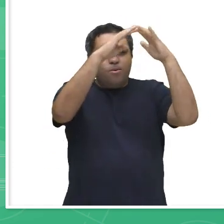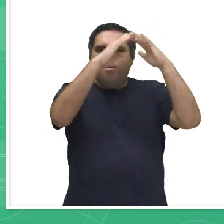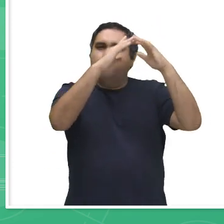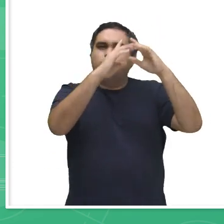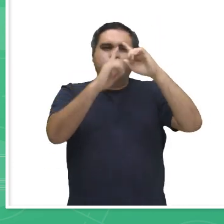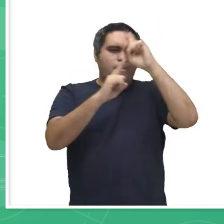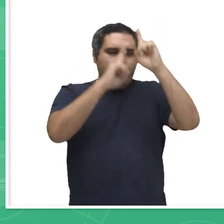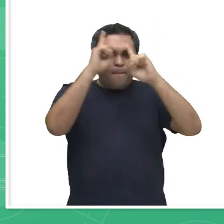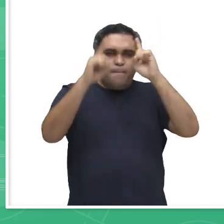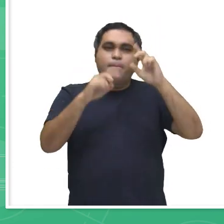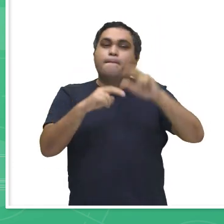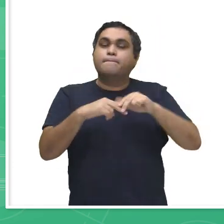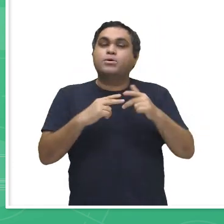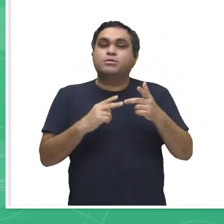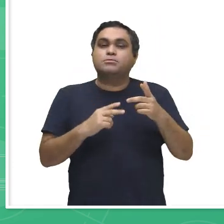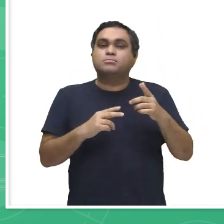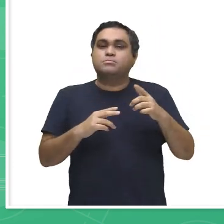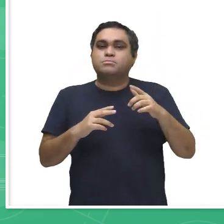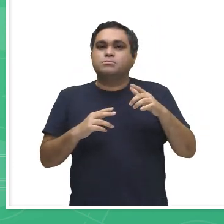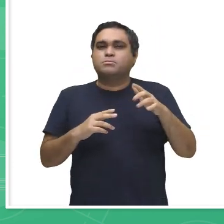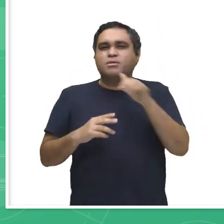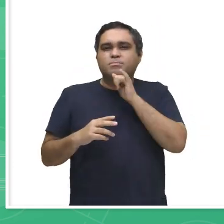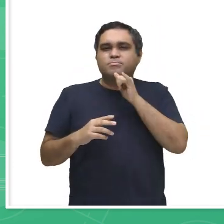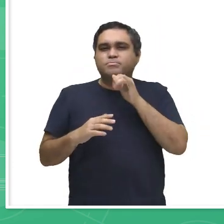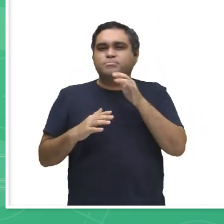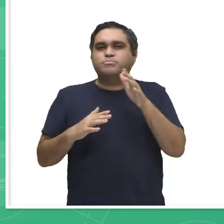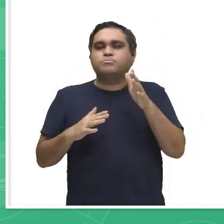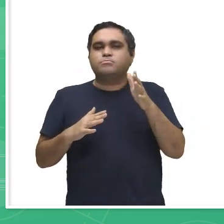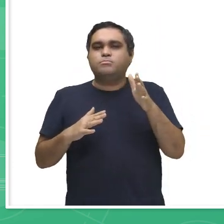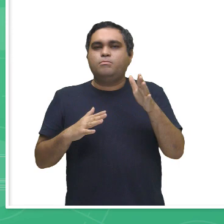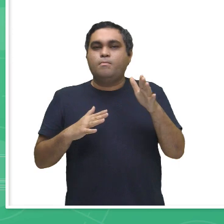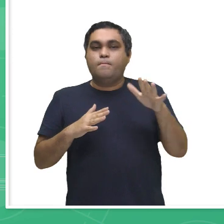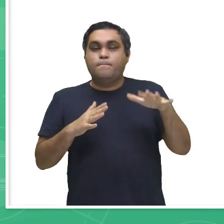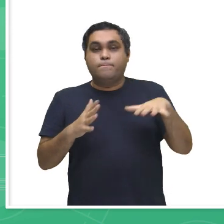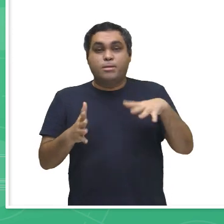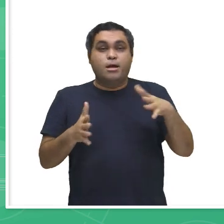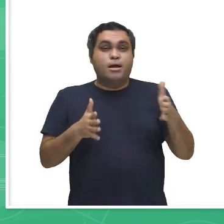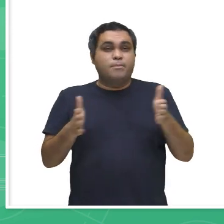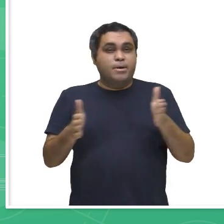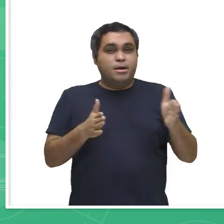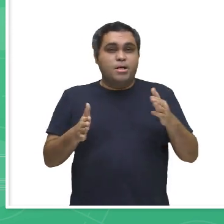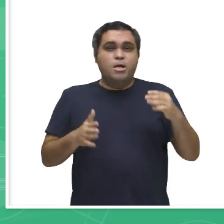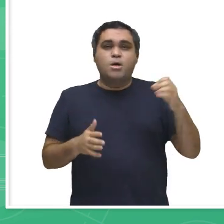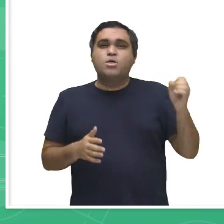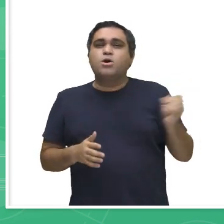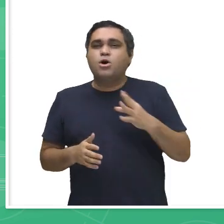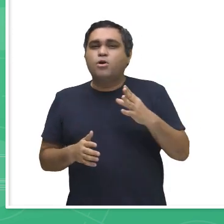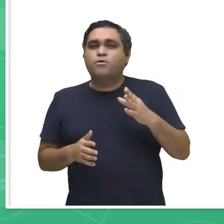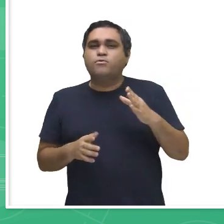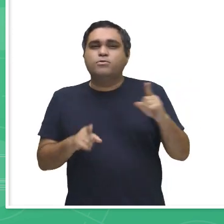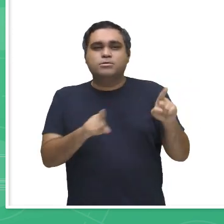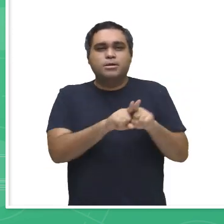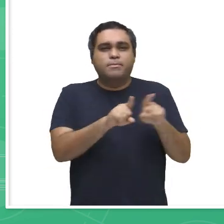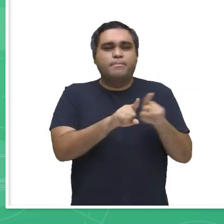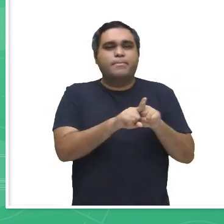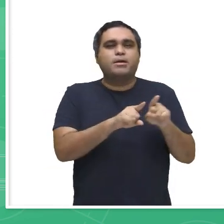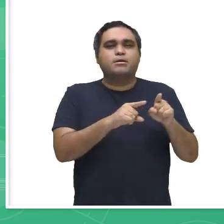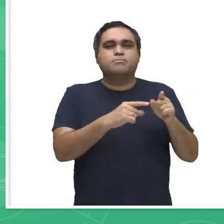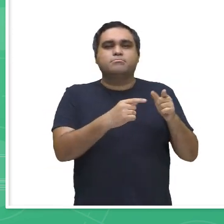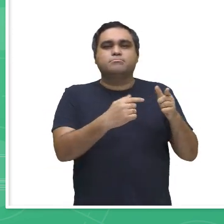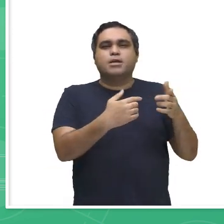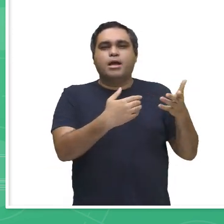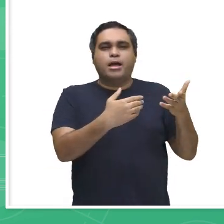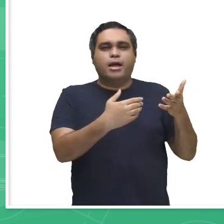perceberam, o espaço do período moderno para o período contemporâneo foi muito curto, porque foi muito rápido. Porque as coisas foram acontecendo de uma maneira